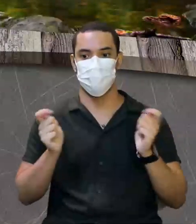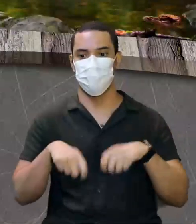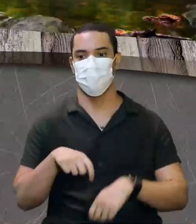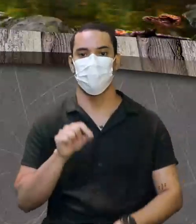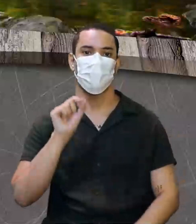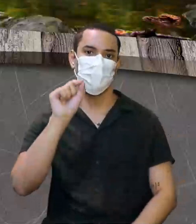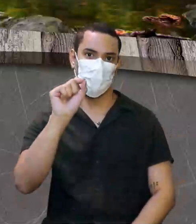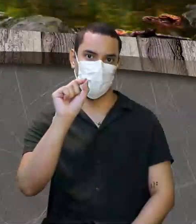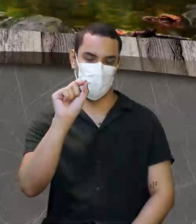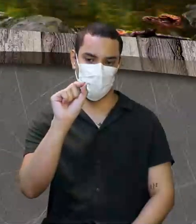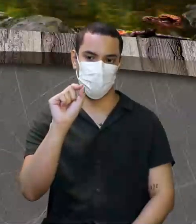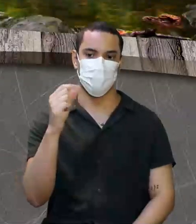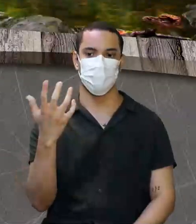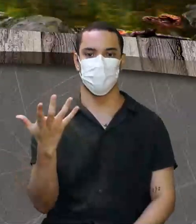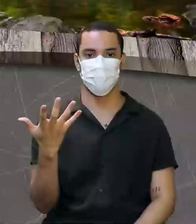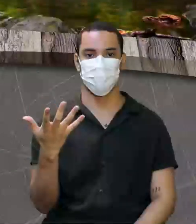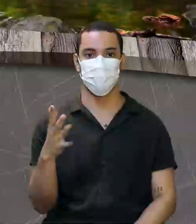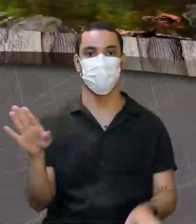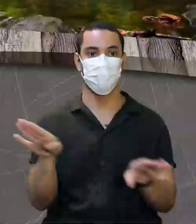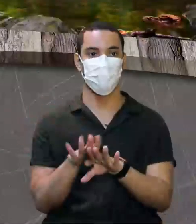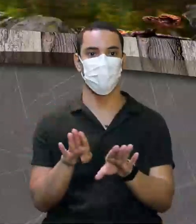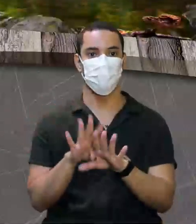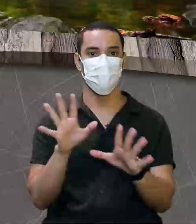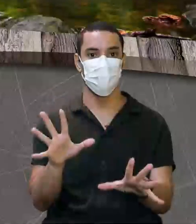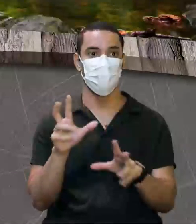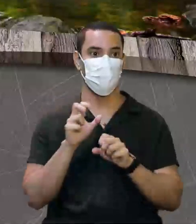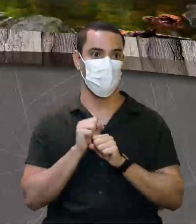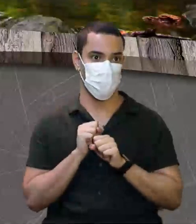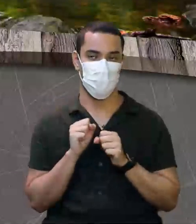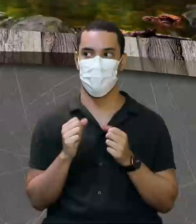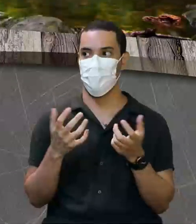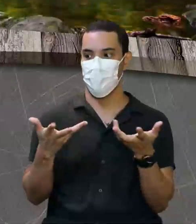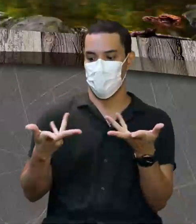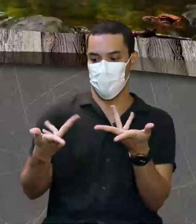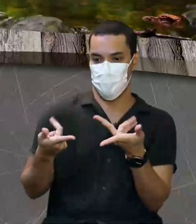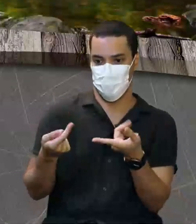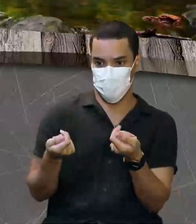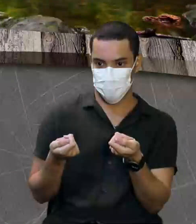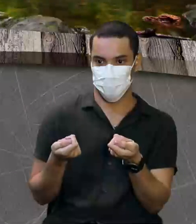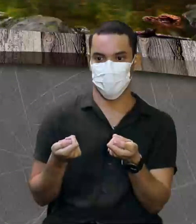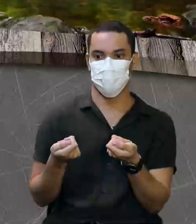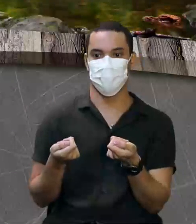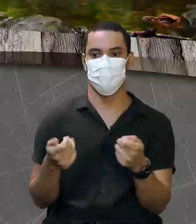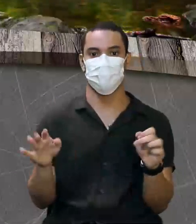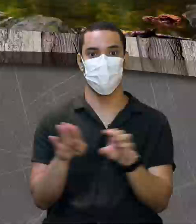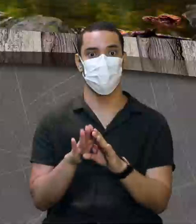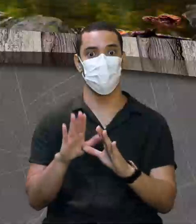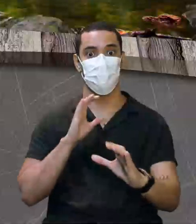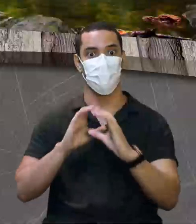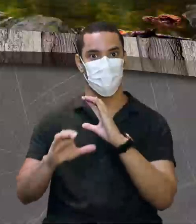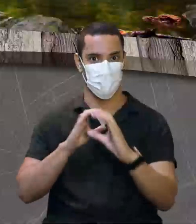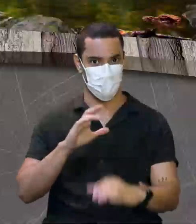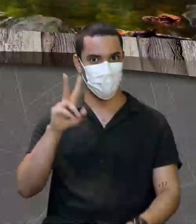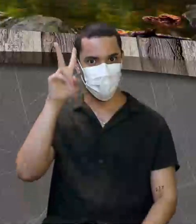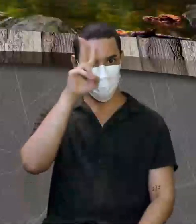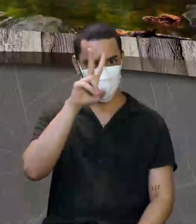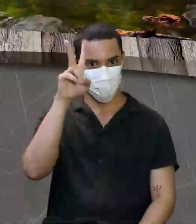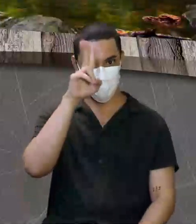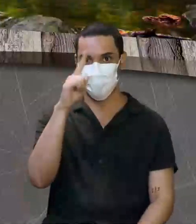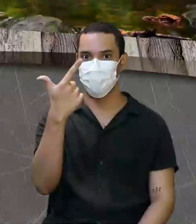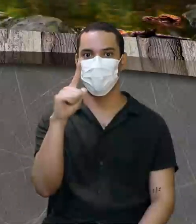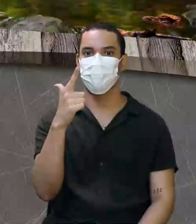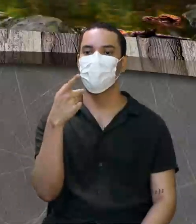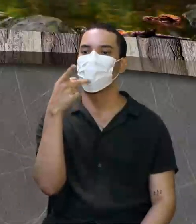permitiu que eles adquirissem habilidades, eles se comunicavam, né, galera? Não